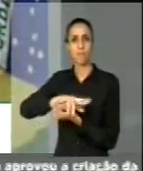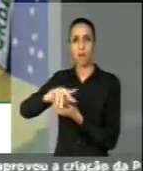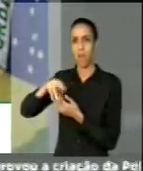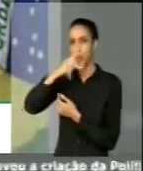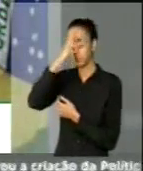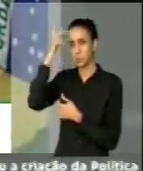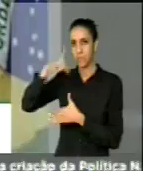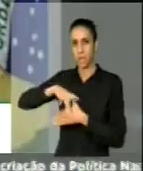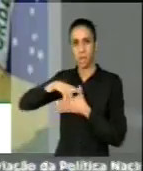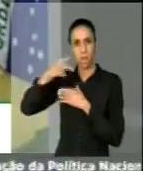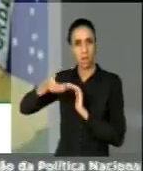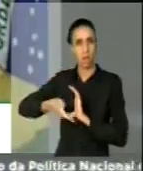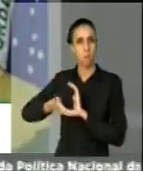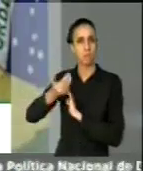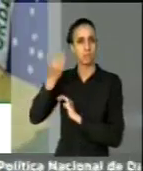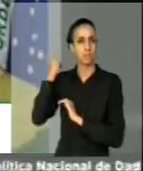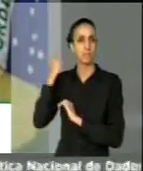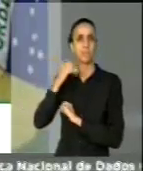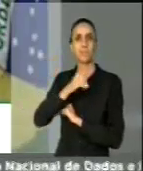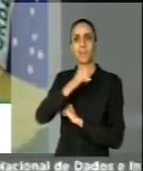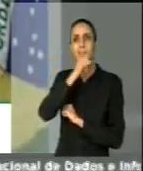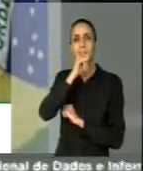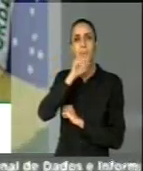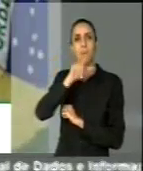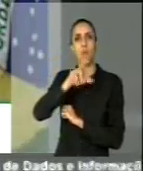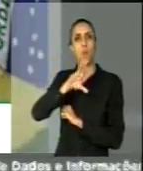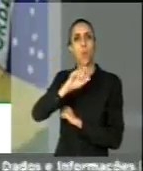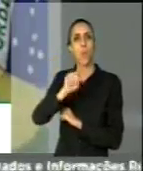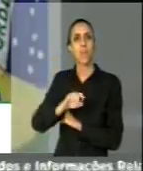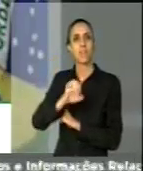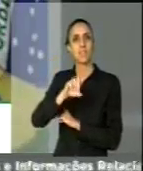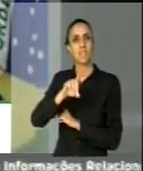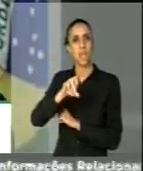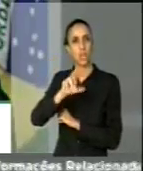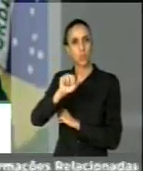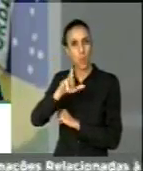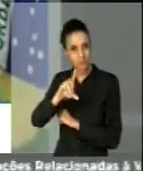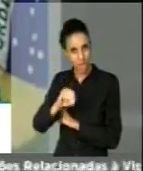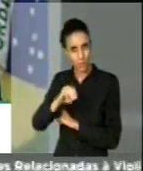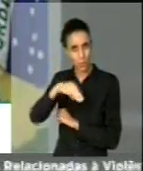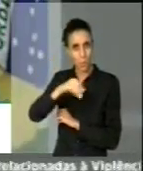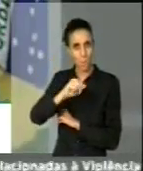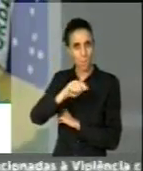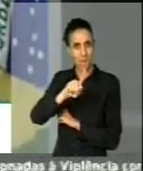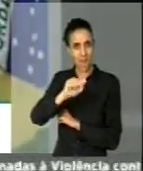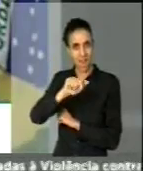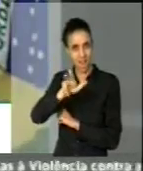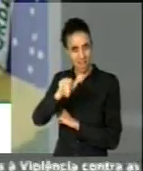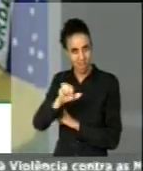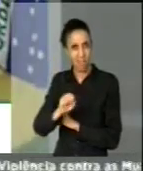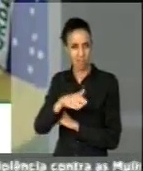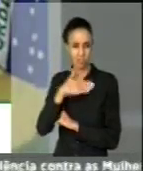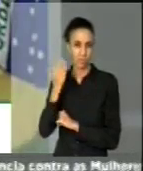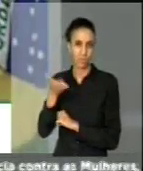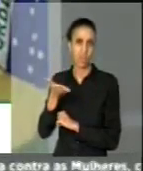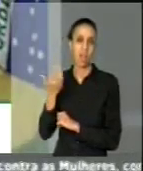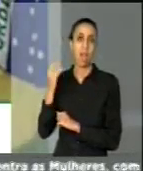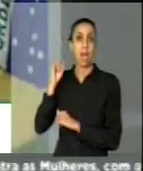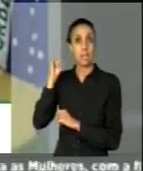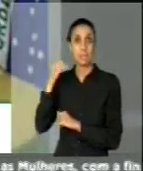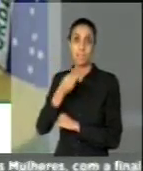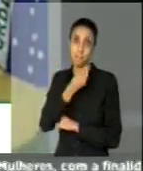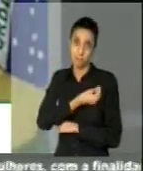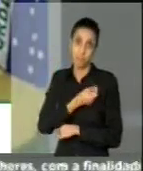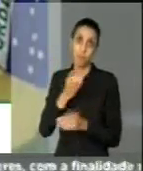do deputado como Luiz Eduardo Magalhães, de saudosa memória, fosse vivo, teria sido nosso presidente da